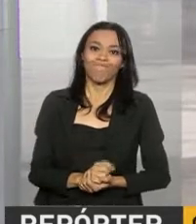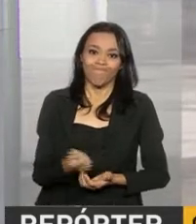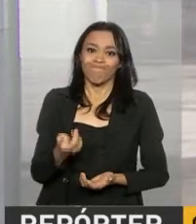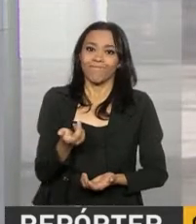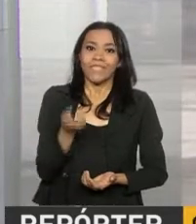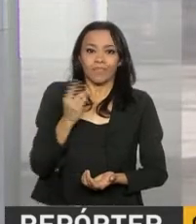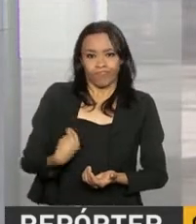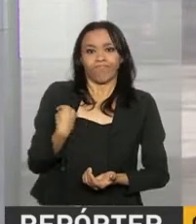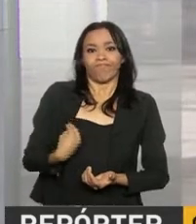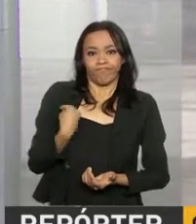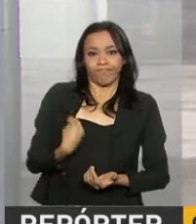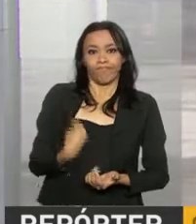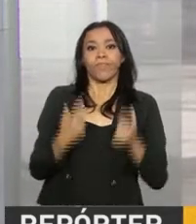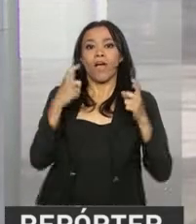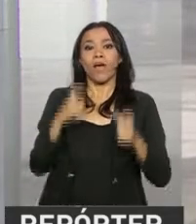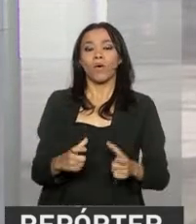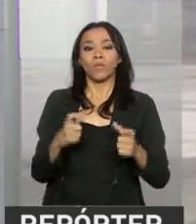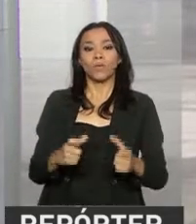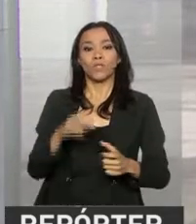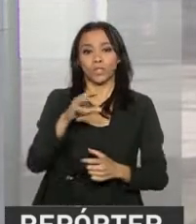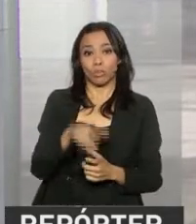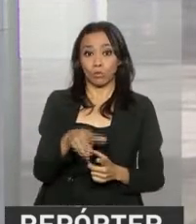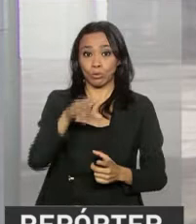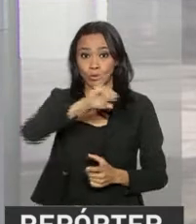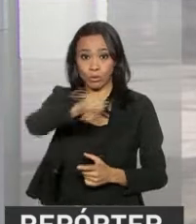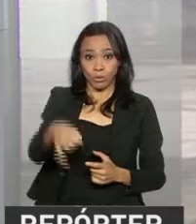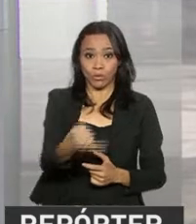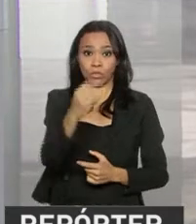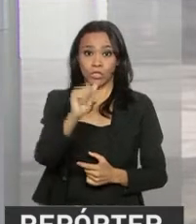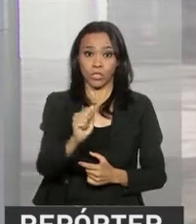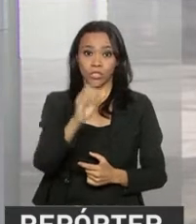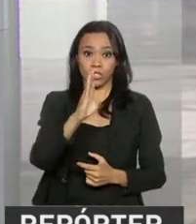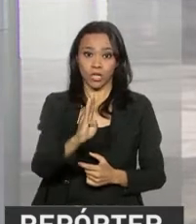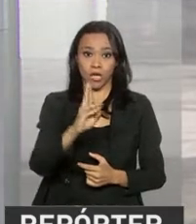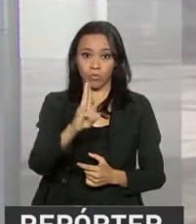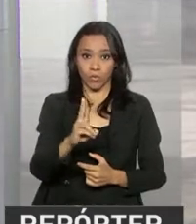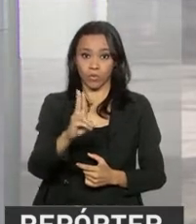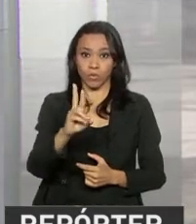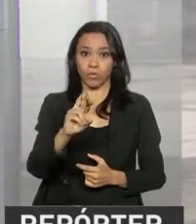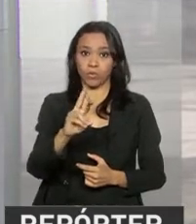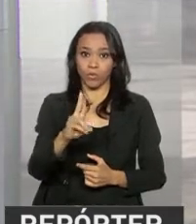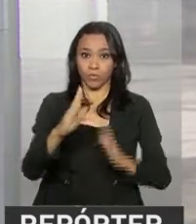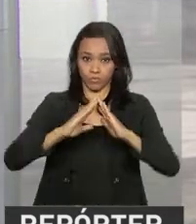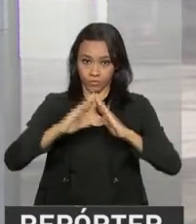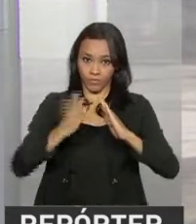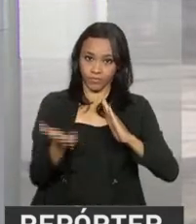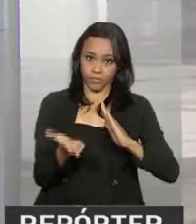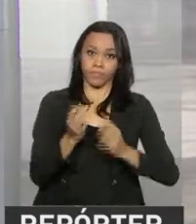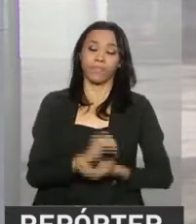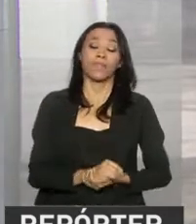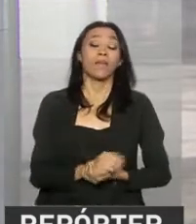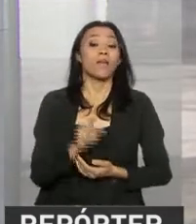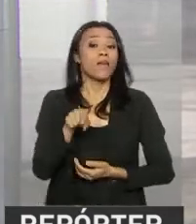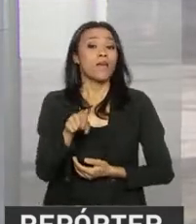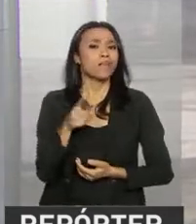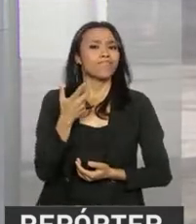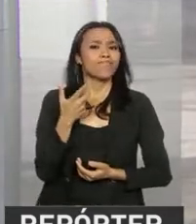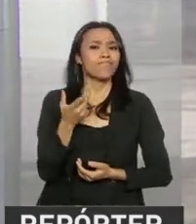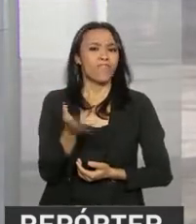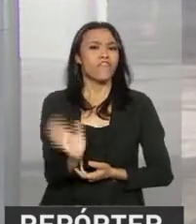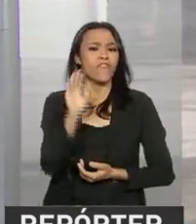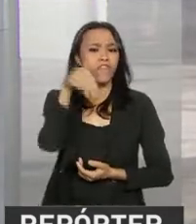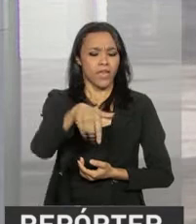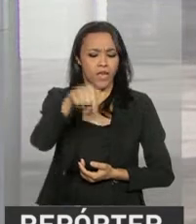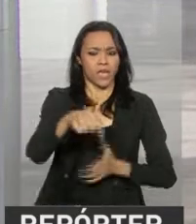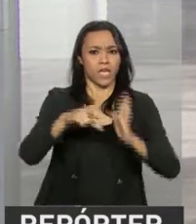ainda está lá no palácio do Jaburu mas está sendo aguardado aqui no Palácio do Planalto é a previsão é que ele